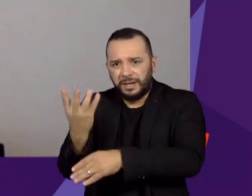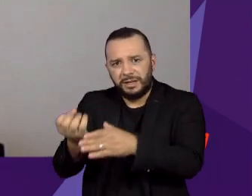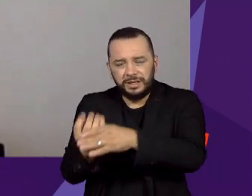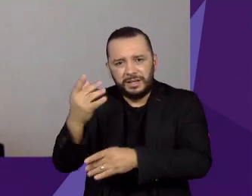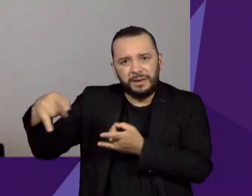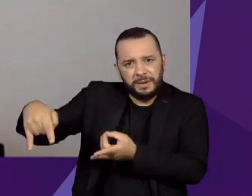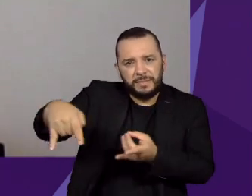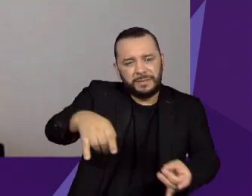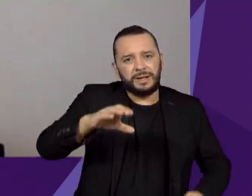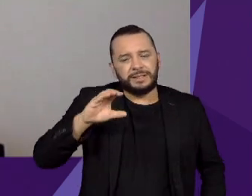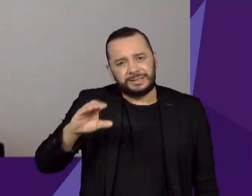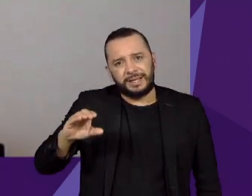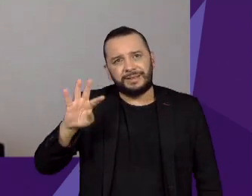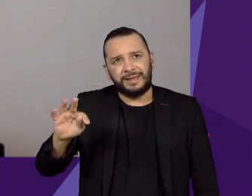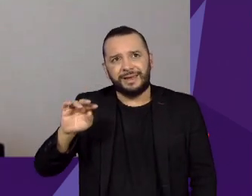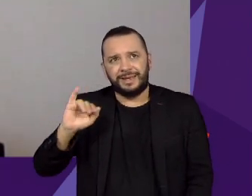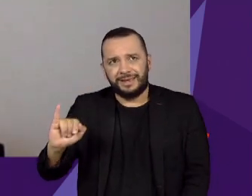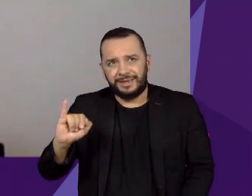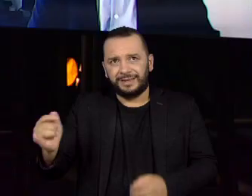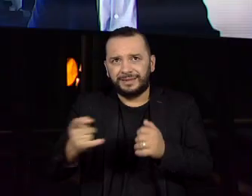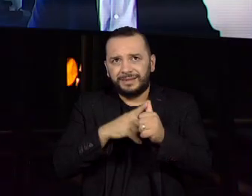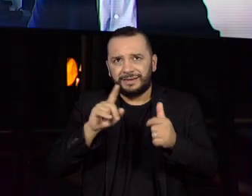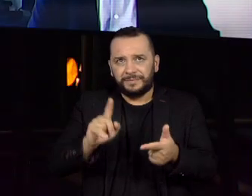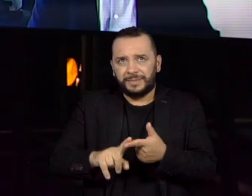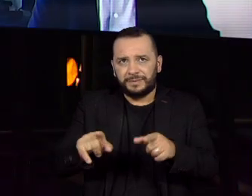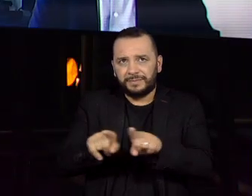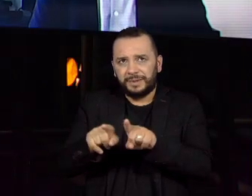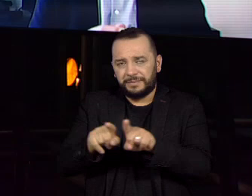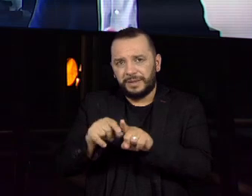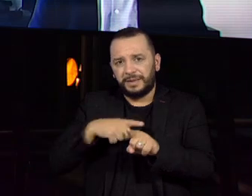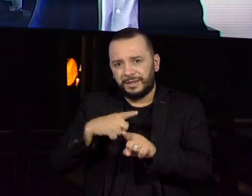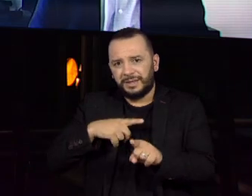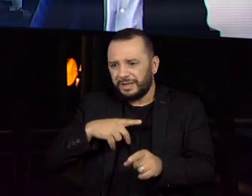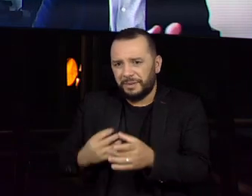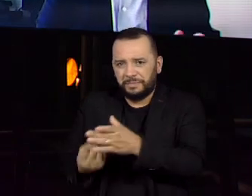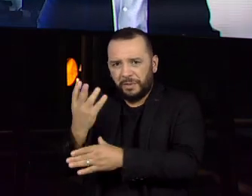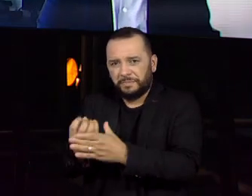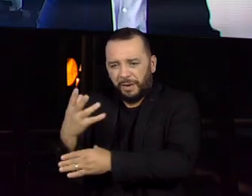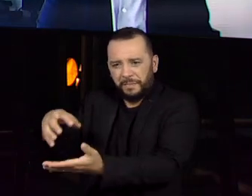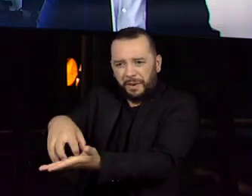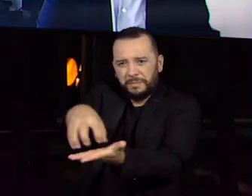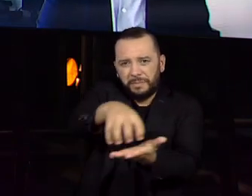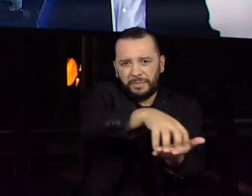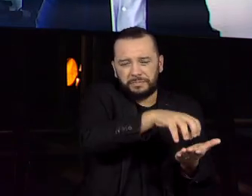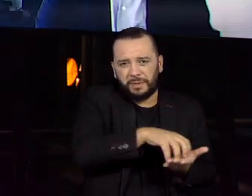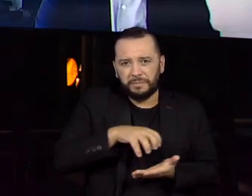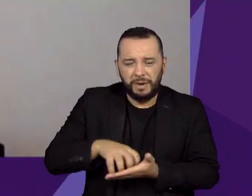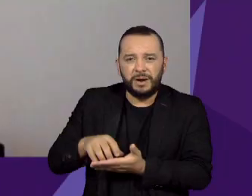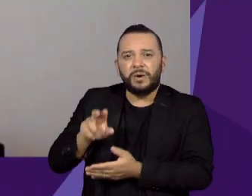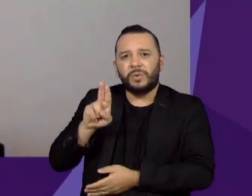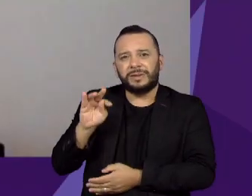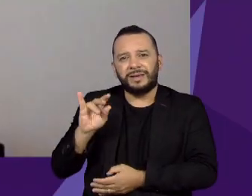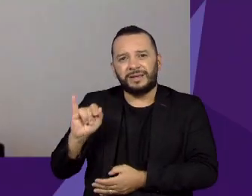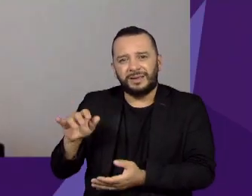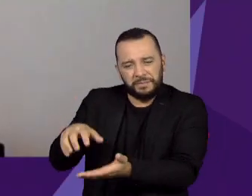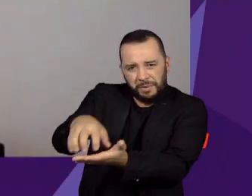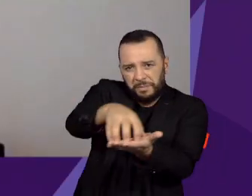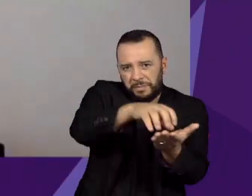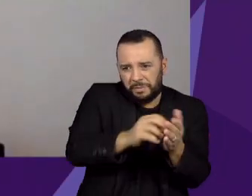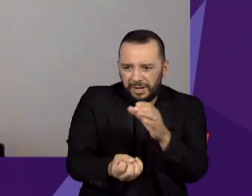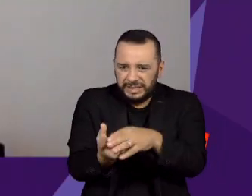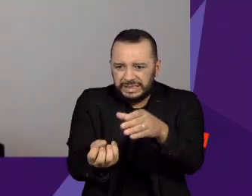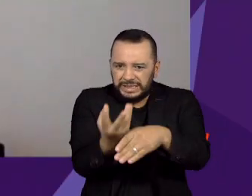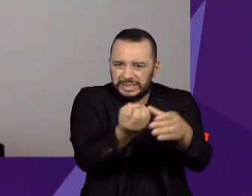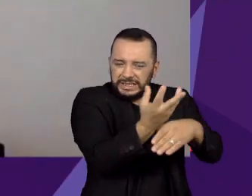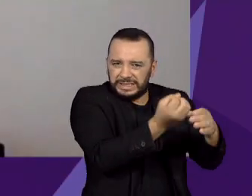em 35 dias, que é um recorde, eu acho até que, quando entrou o militar, as coisas estavam